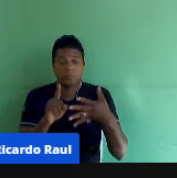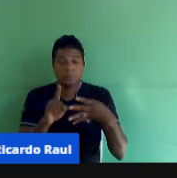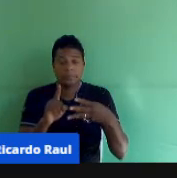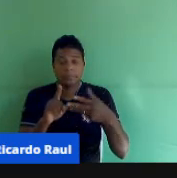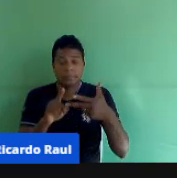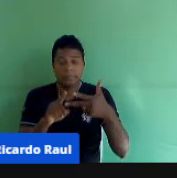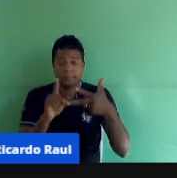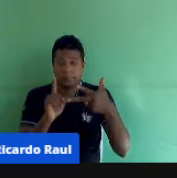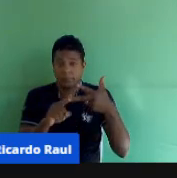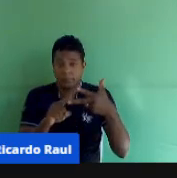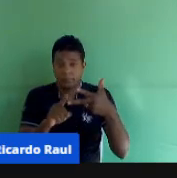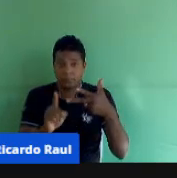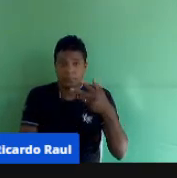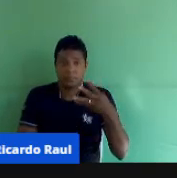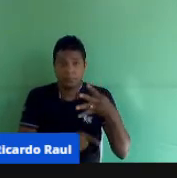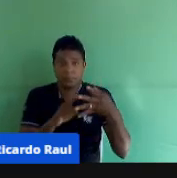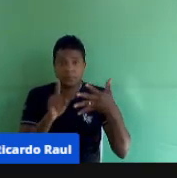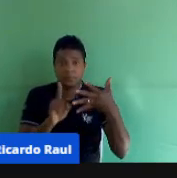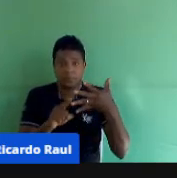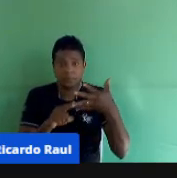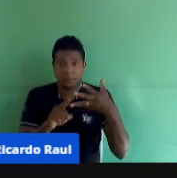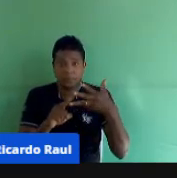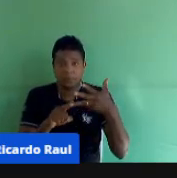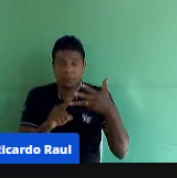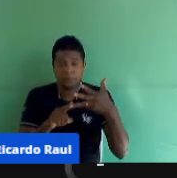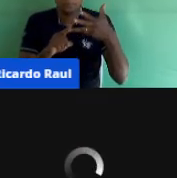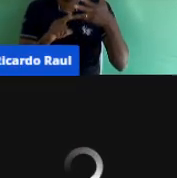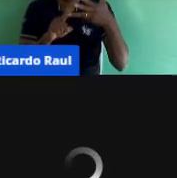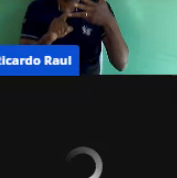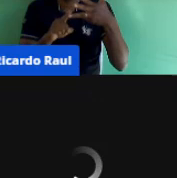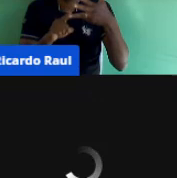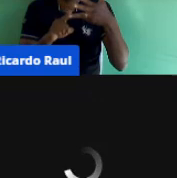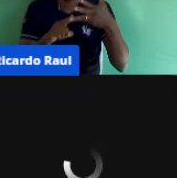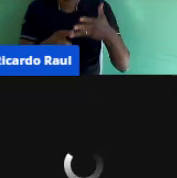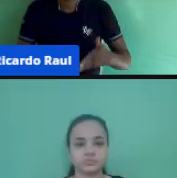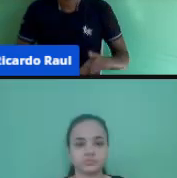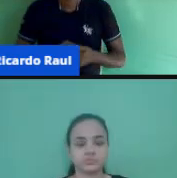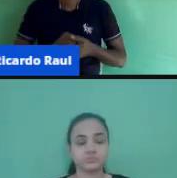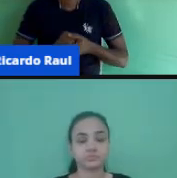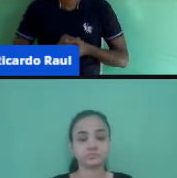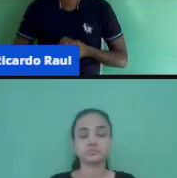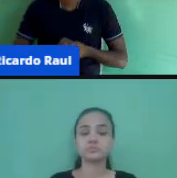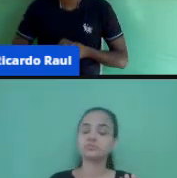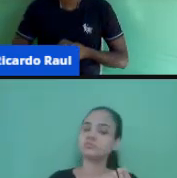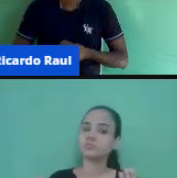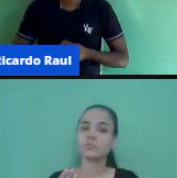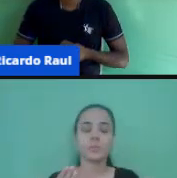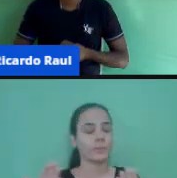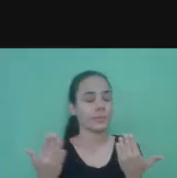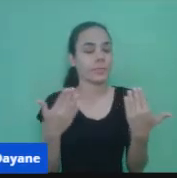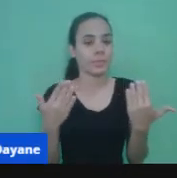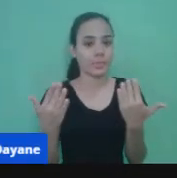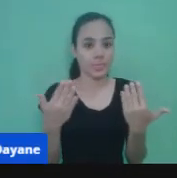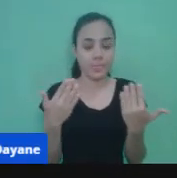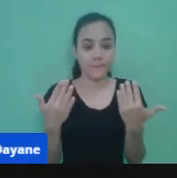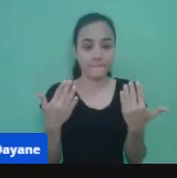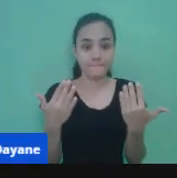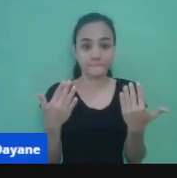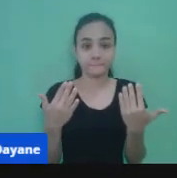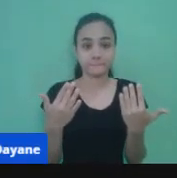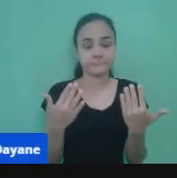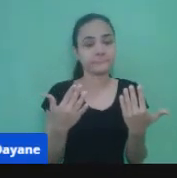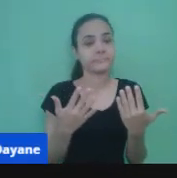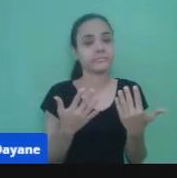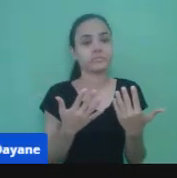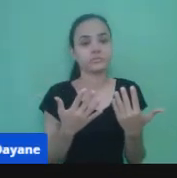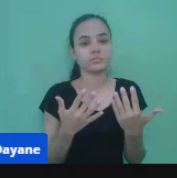a análise, desconstrução e ressignificação. Essa análise e desconstrução, obviamente, os